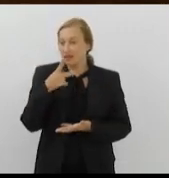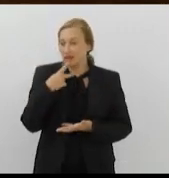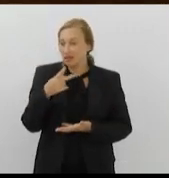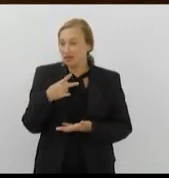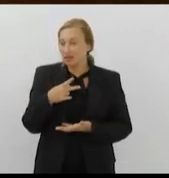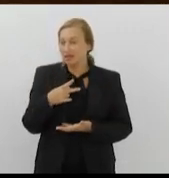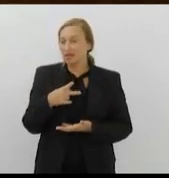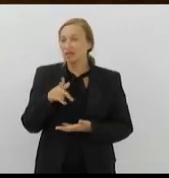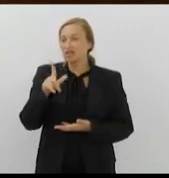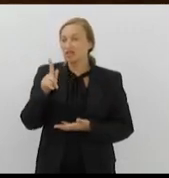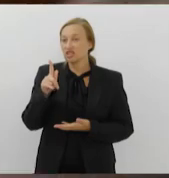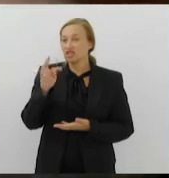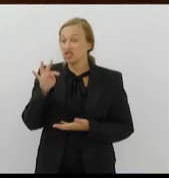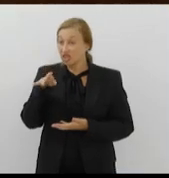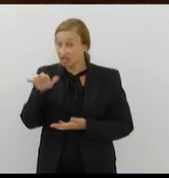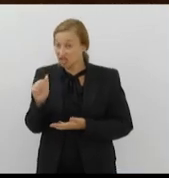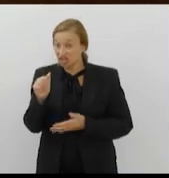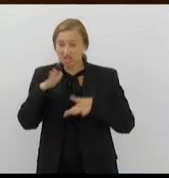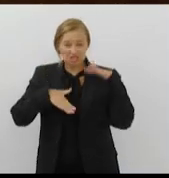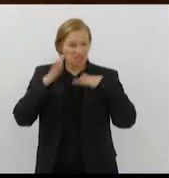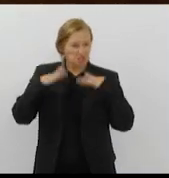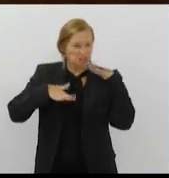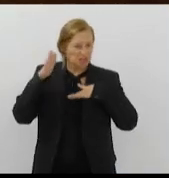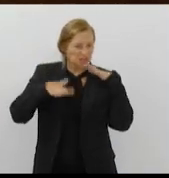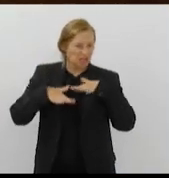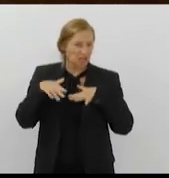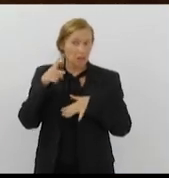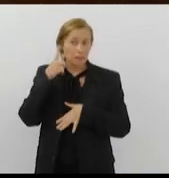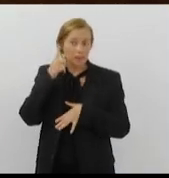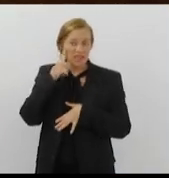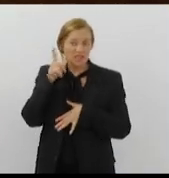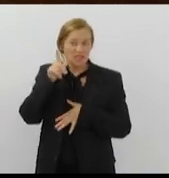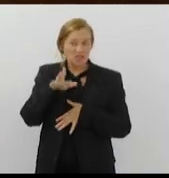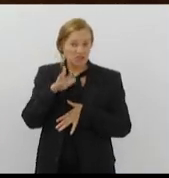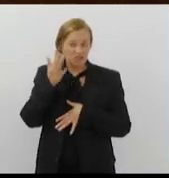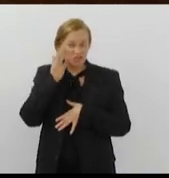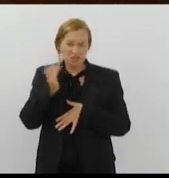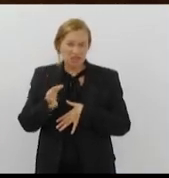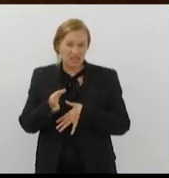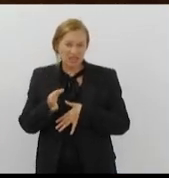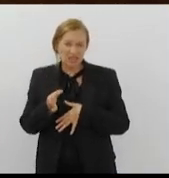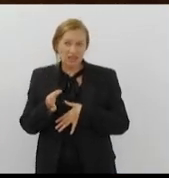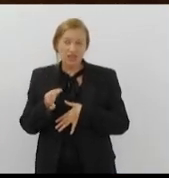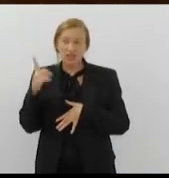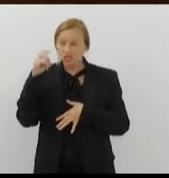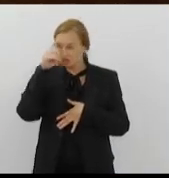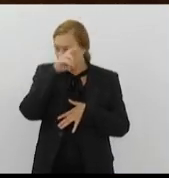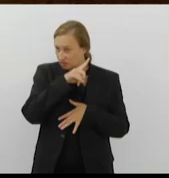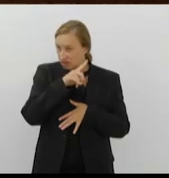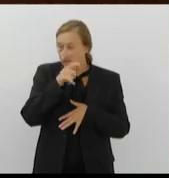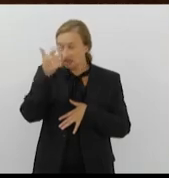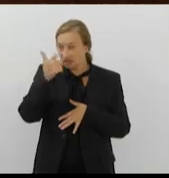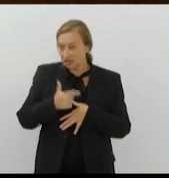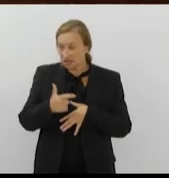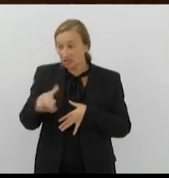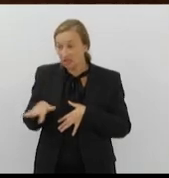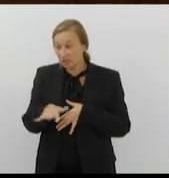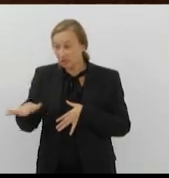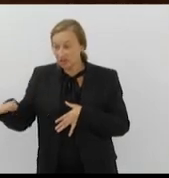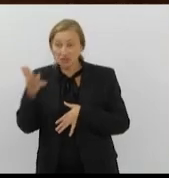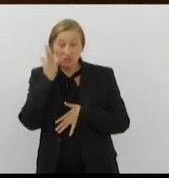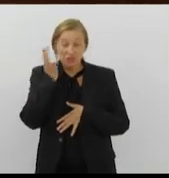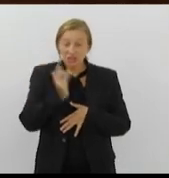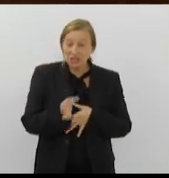é uma ginasta que, independente daqueles que pensem diferente, que não entendam as dificuldades de ser da periferia, que não